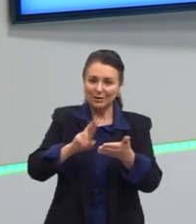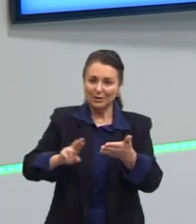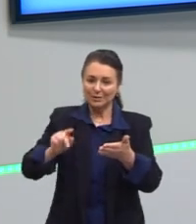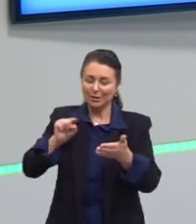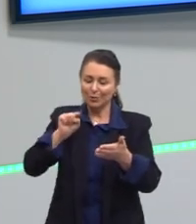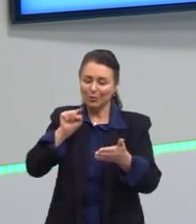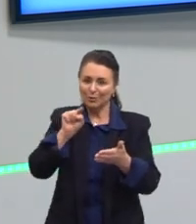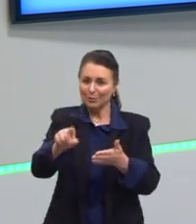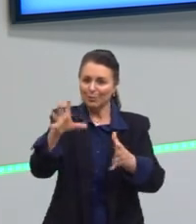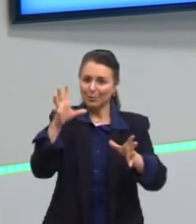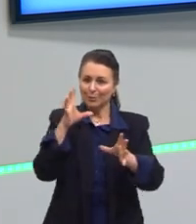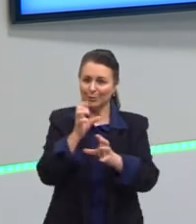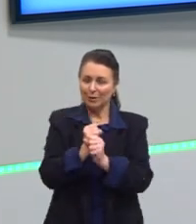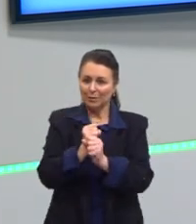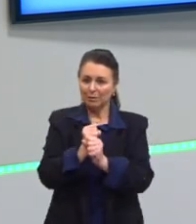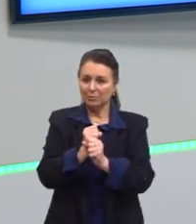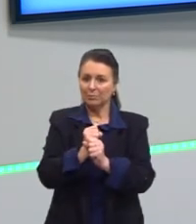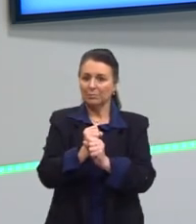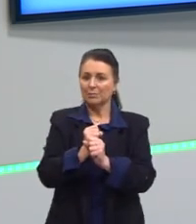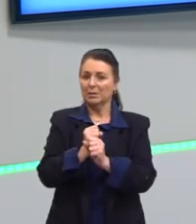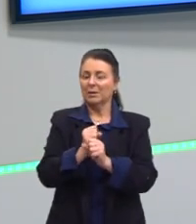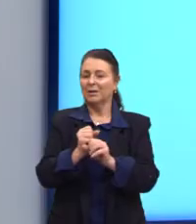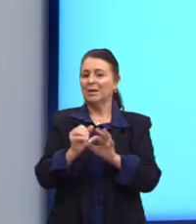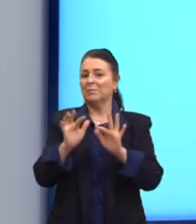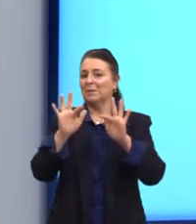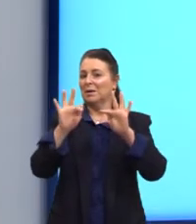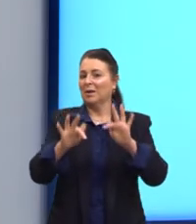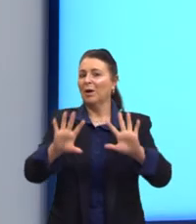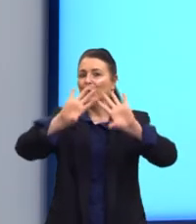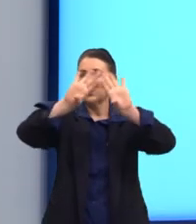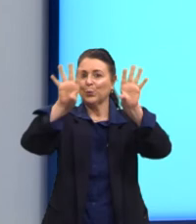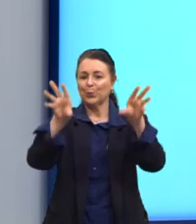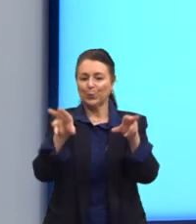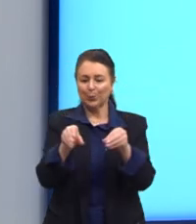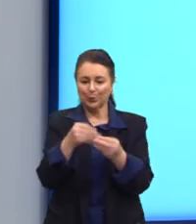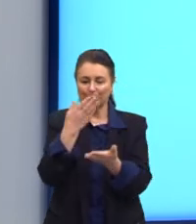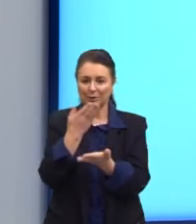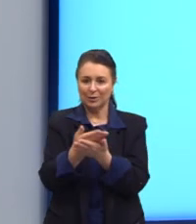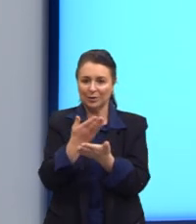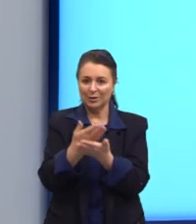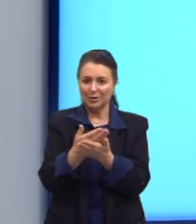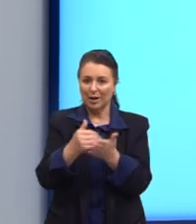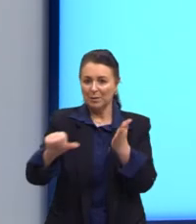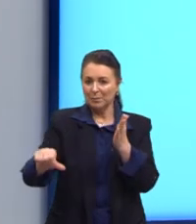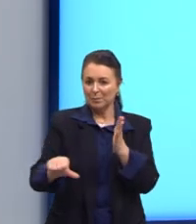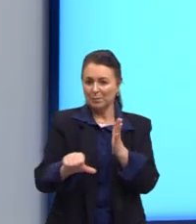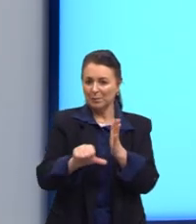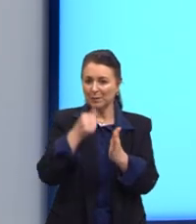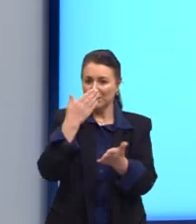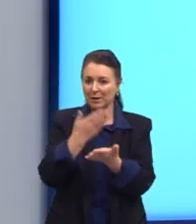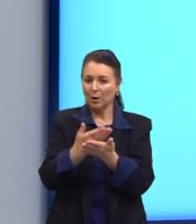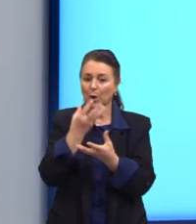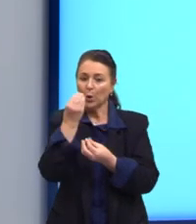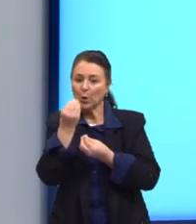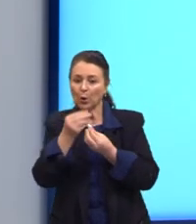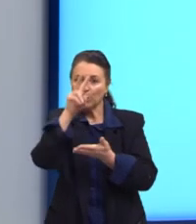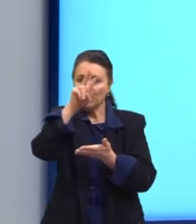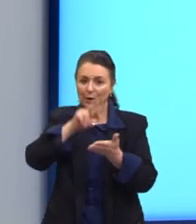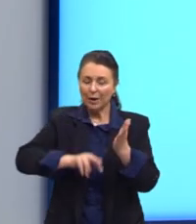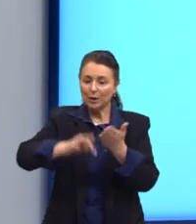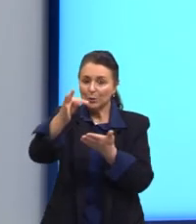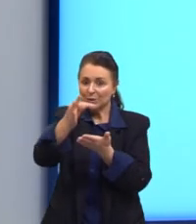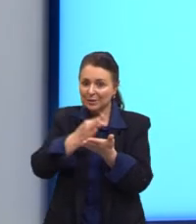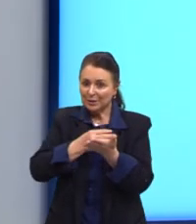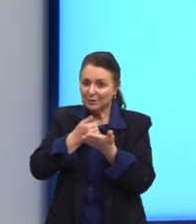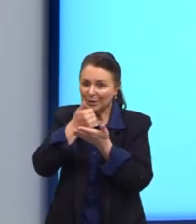então para encerrar esta aula esta primeira aula sobre Como ler os textos de